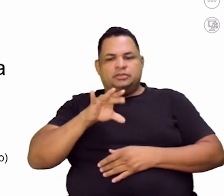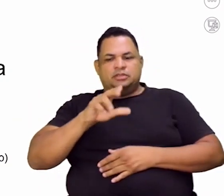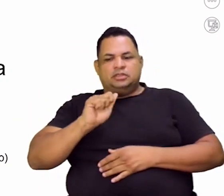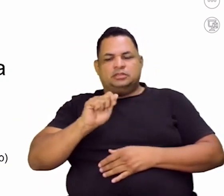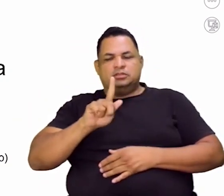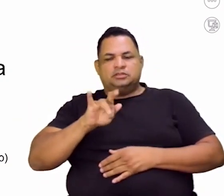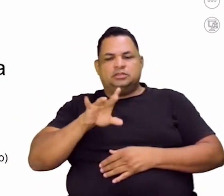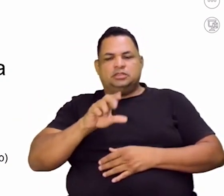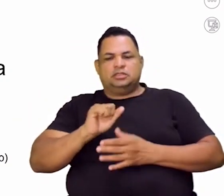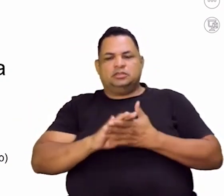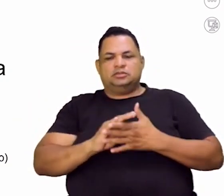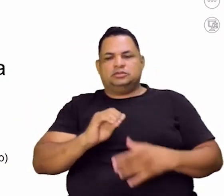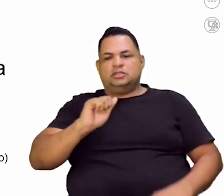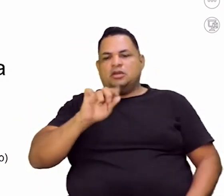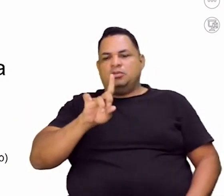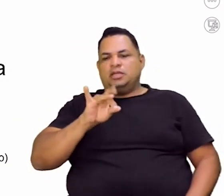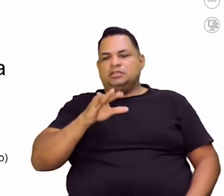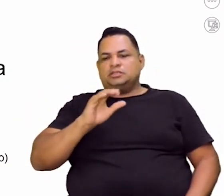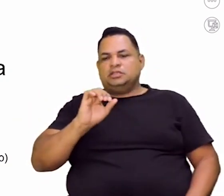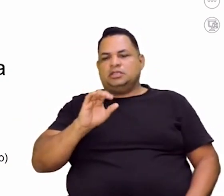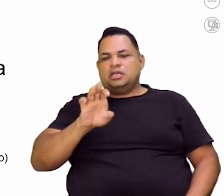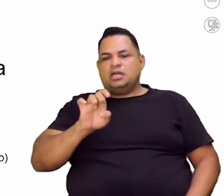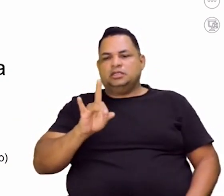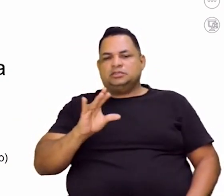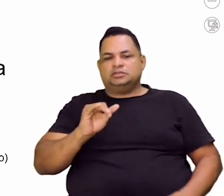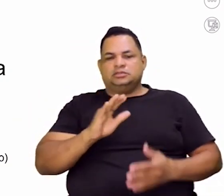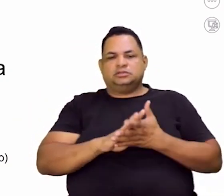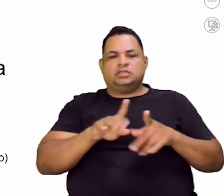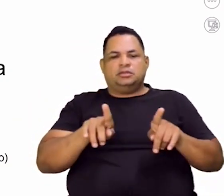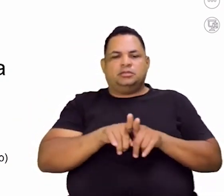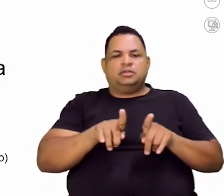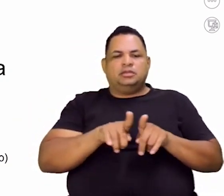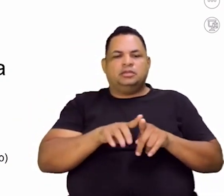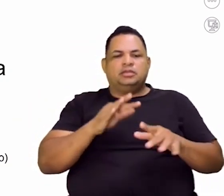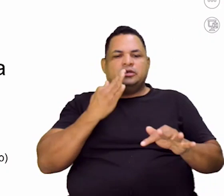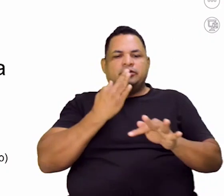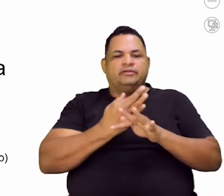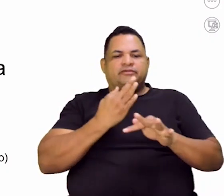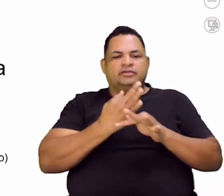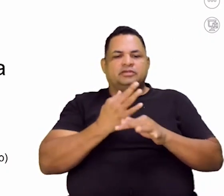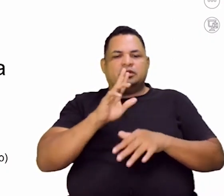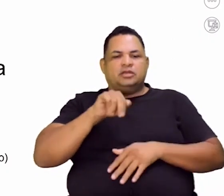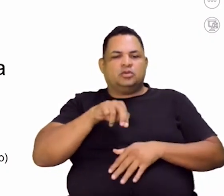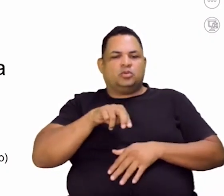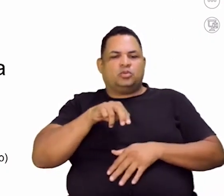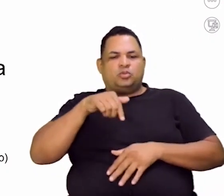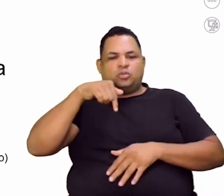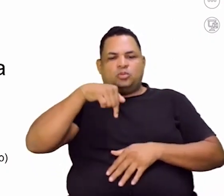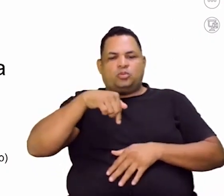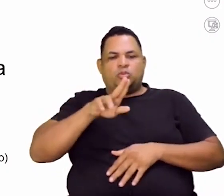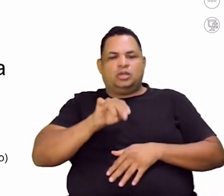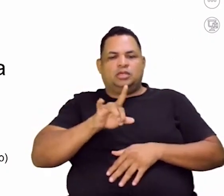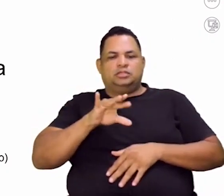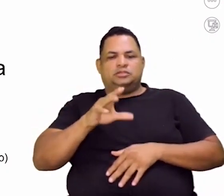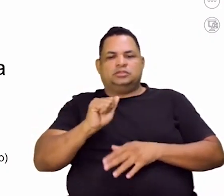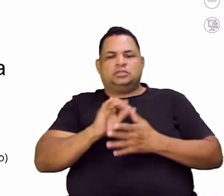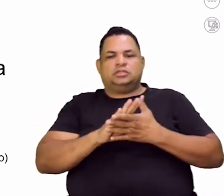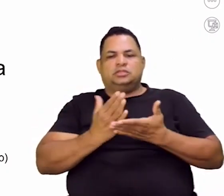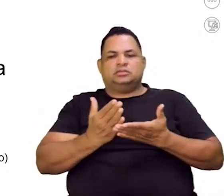a de Einstein, e pela física quântica, né? Que é fruto do estudo de cientistas como